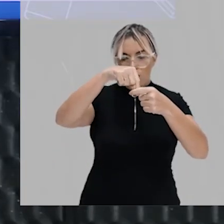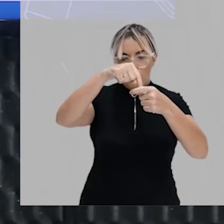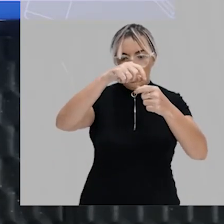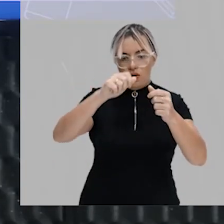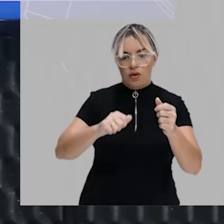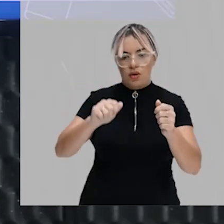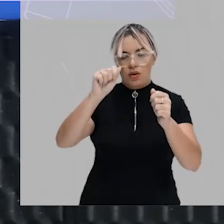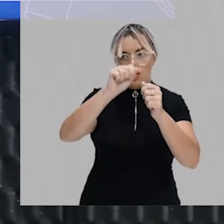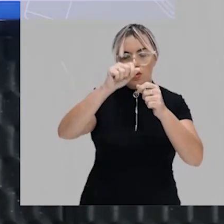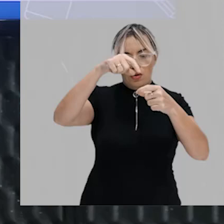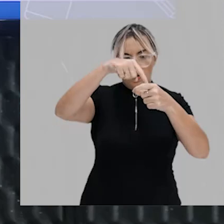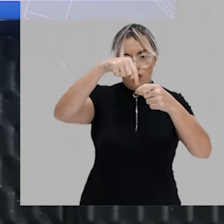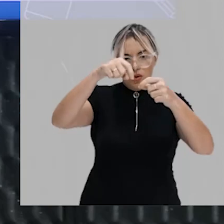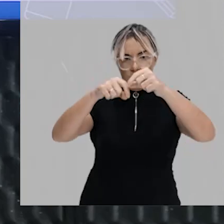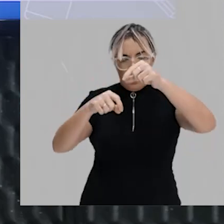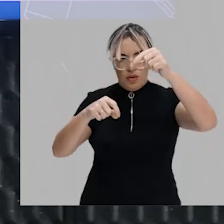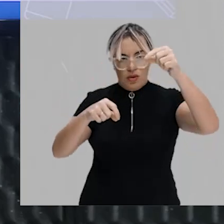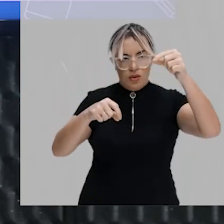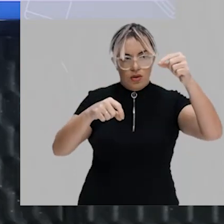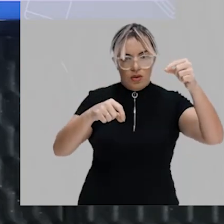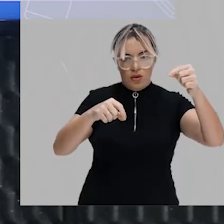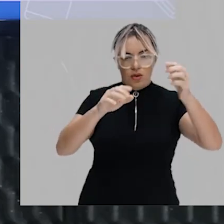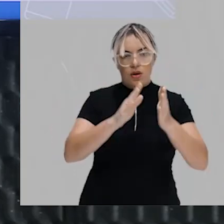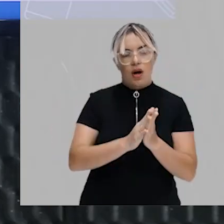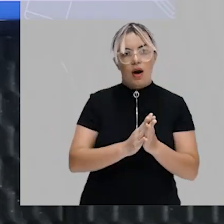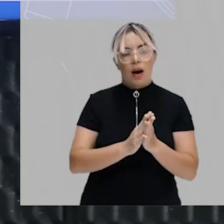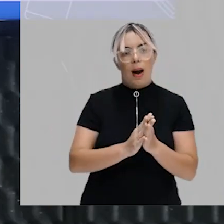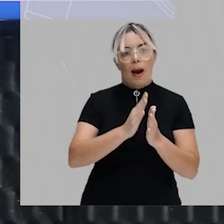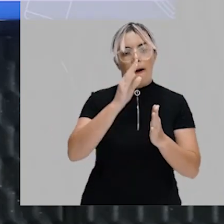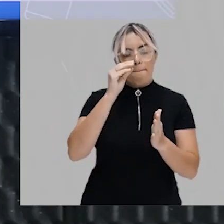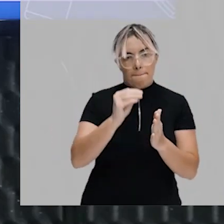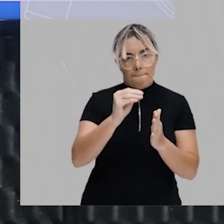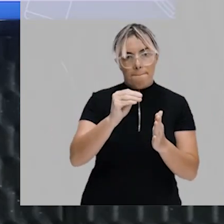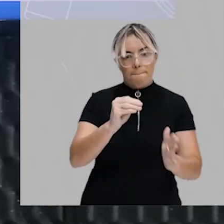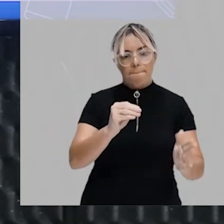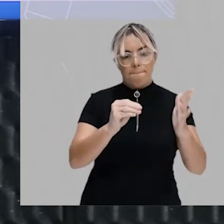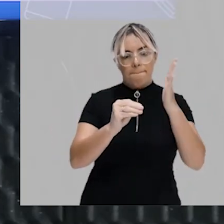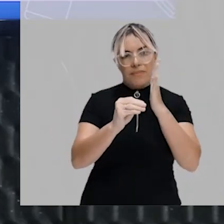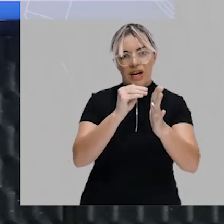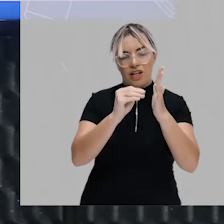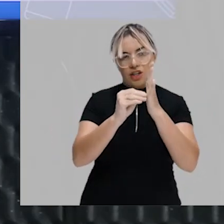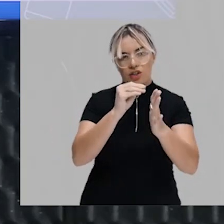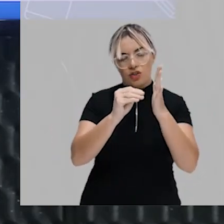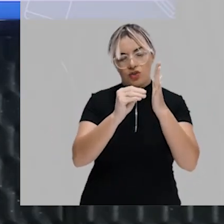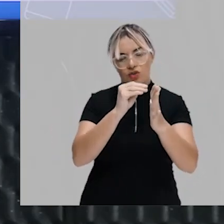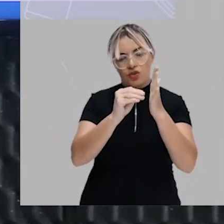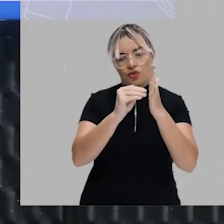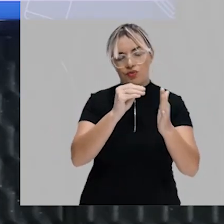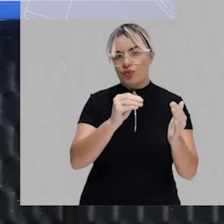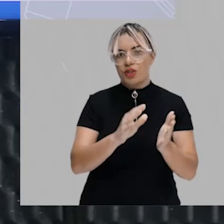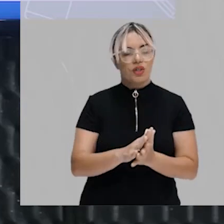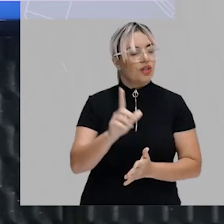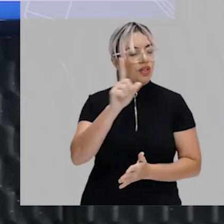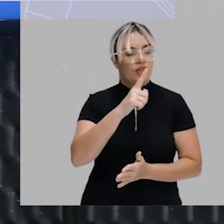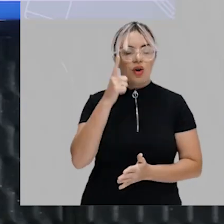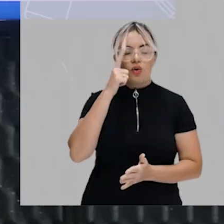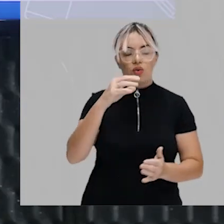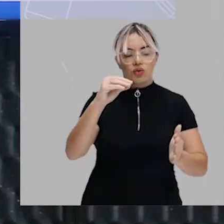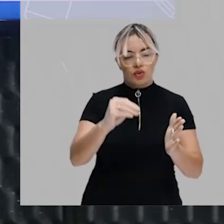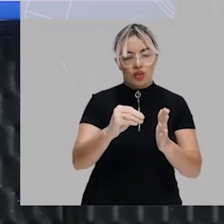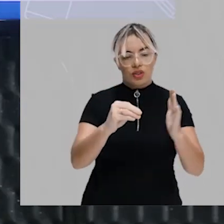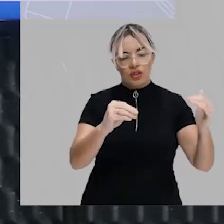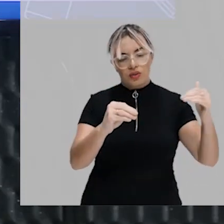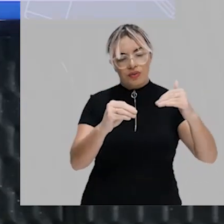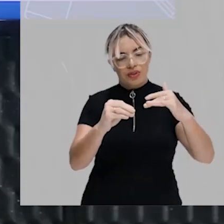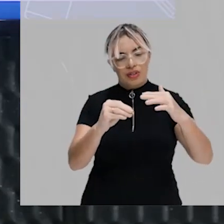fez com que os micro-organismos pudessem ficar retidos aqui. Resultado, o ar entrava,